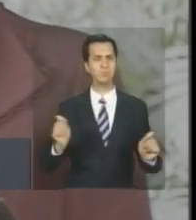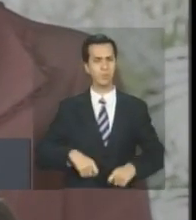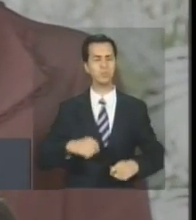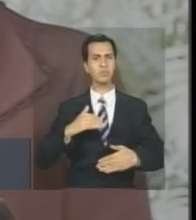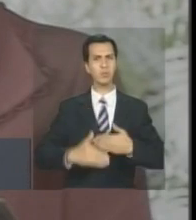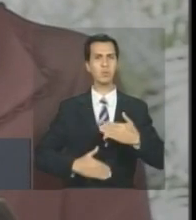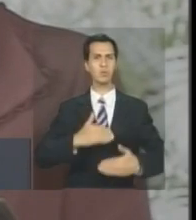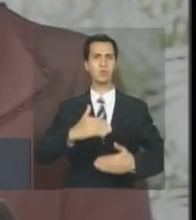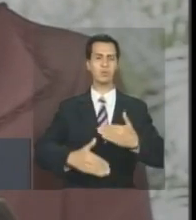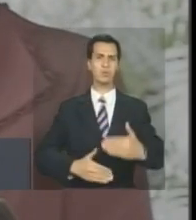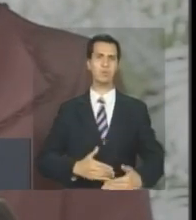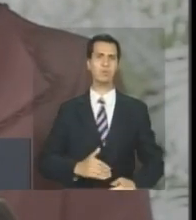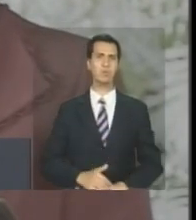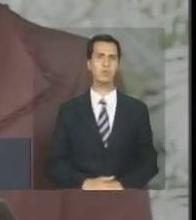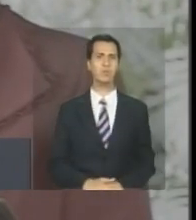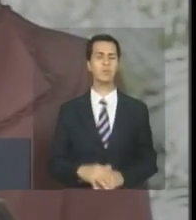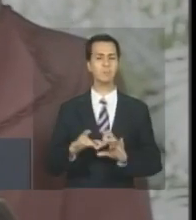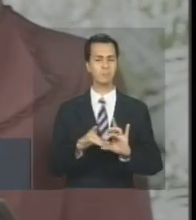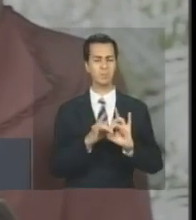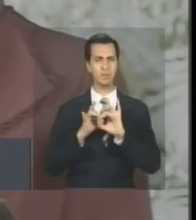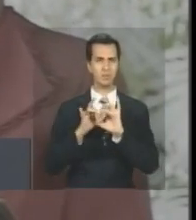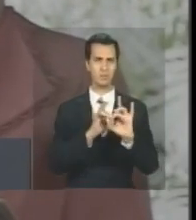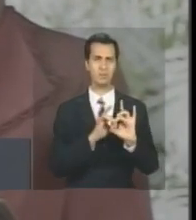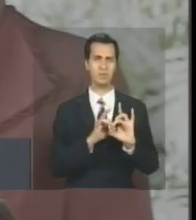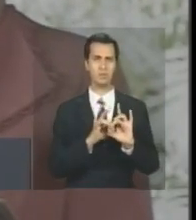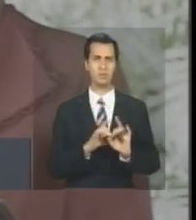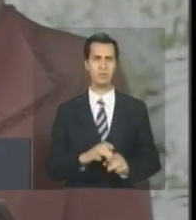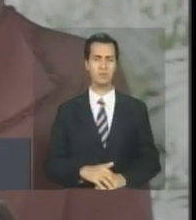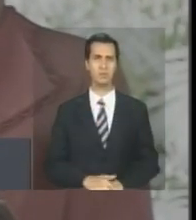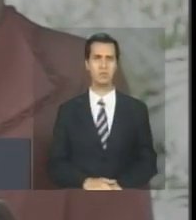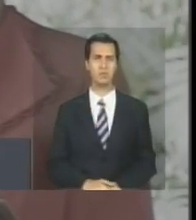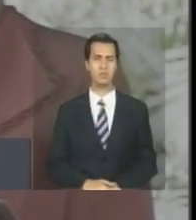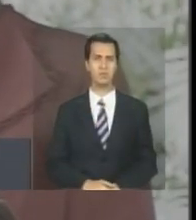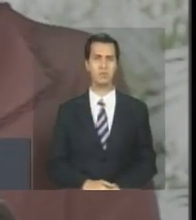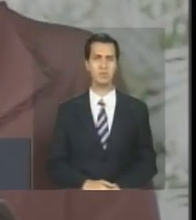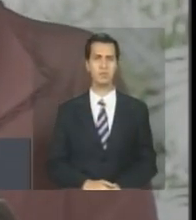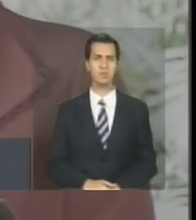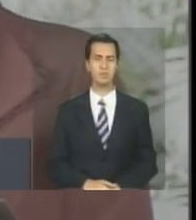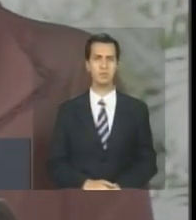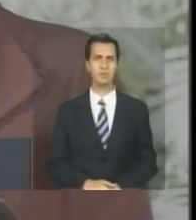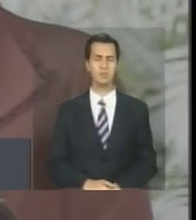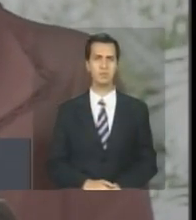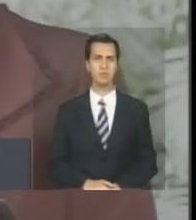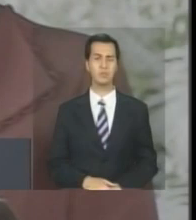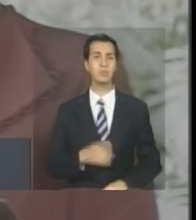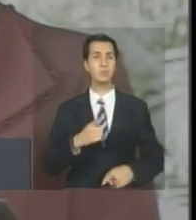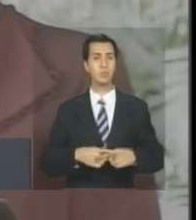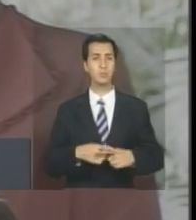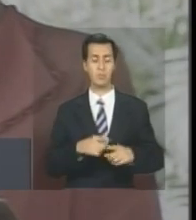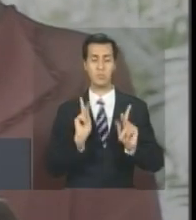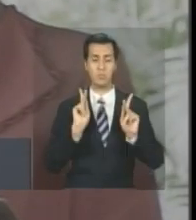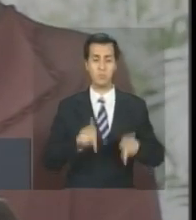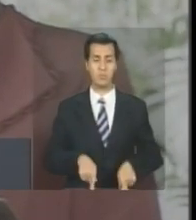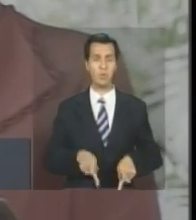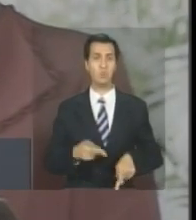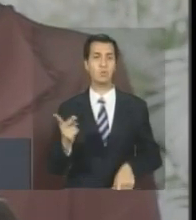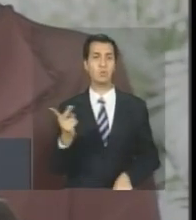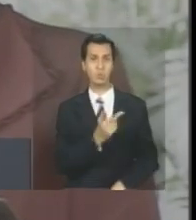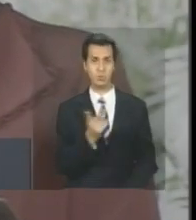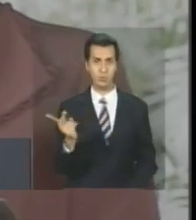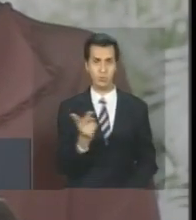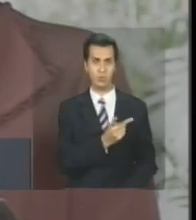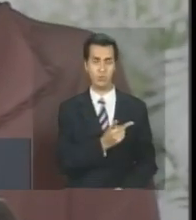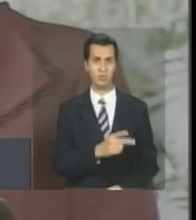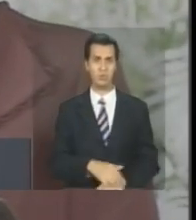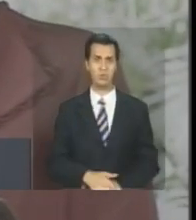de construire uma parceria em que os dois povos